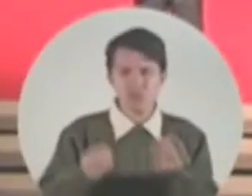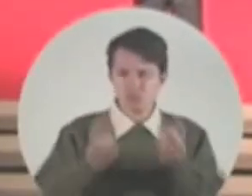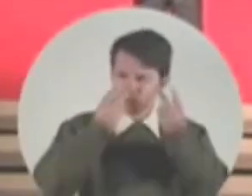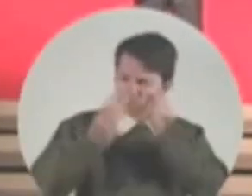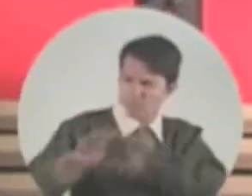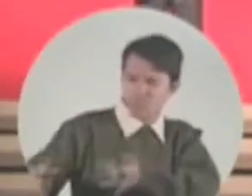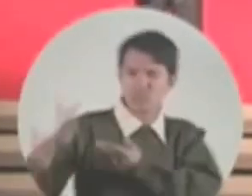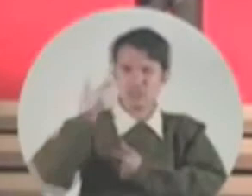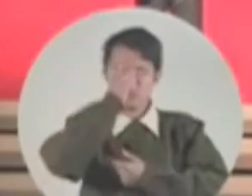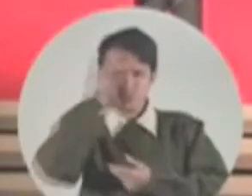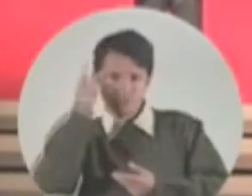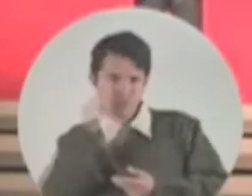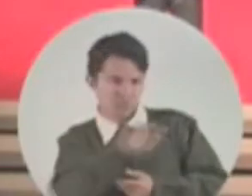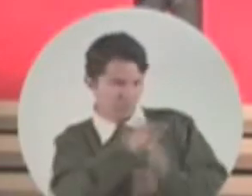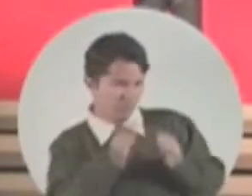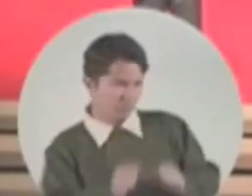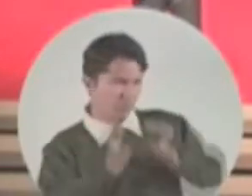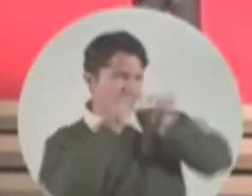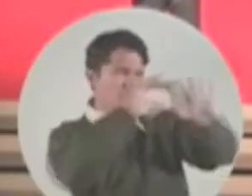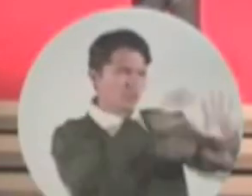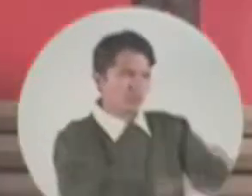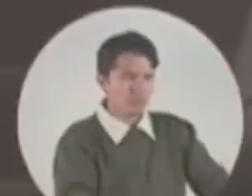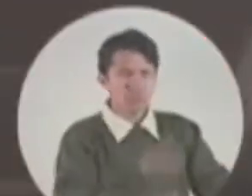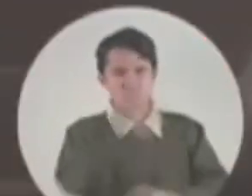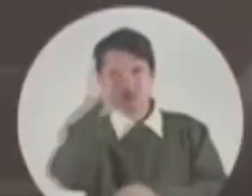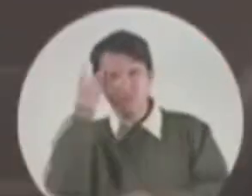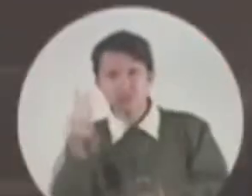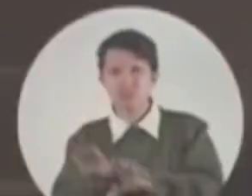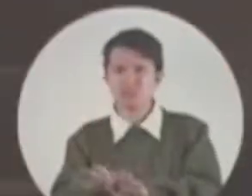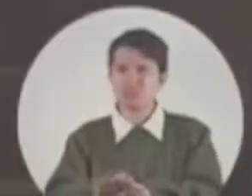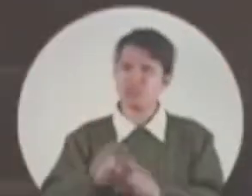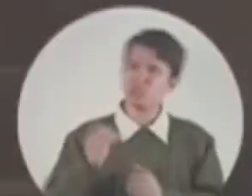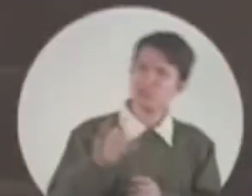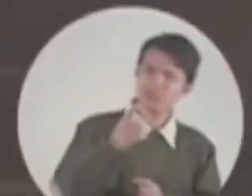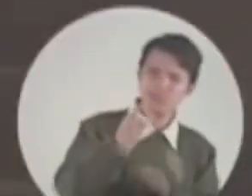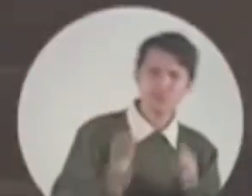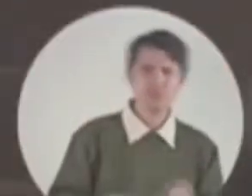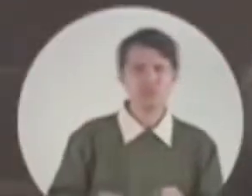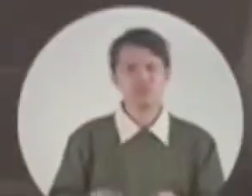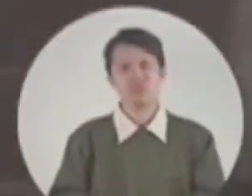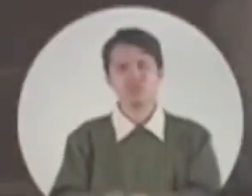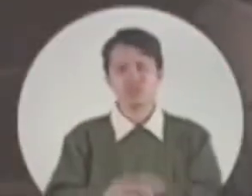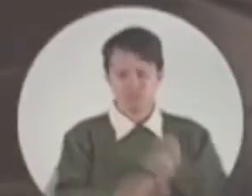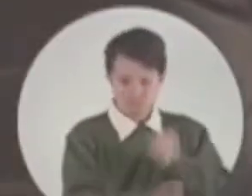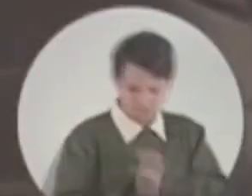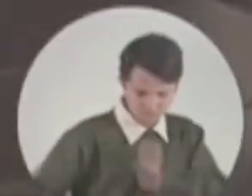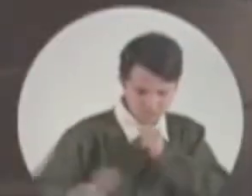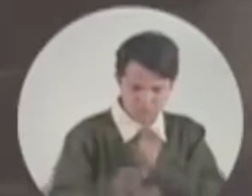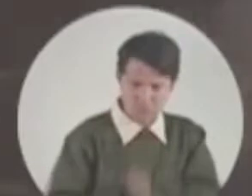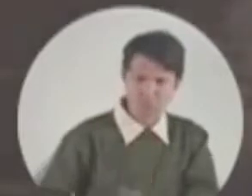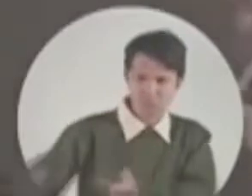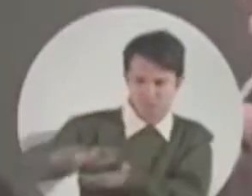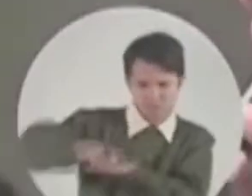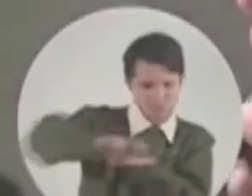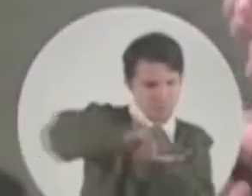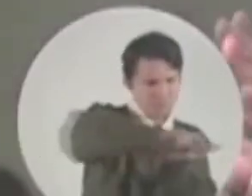alguém, enquanto a gente visita alguém, enquanto a gente abençoa alguém, ou enquanto a gente varre um